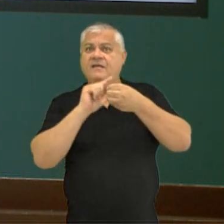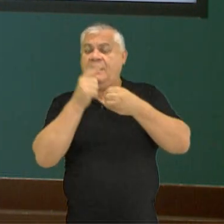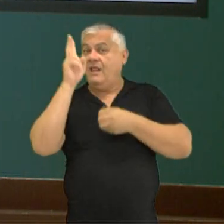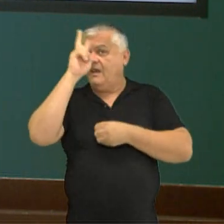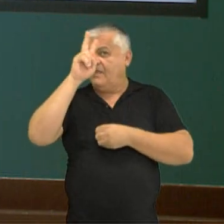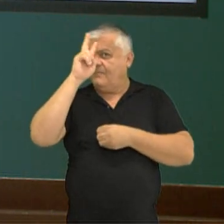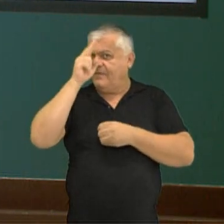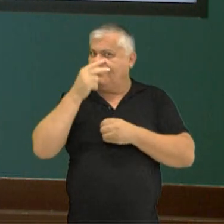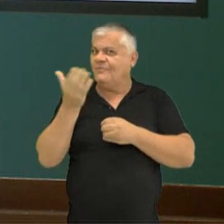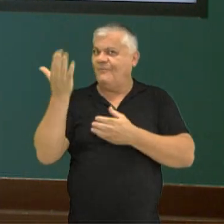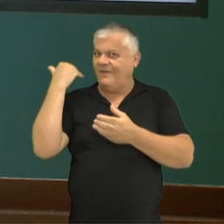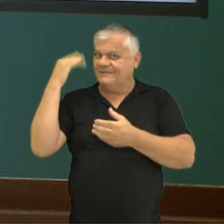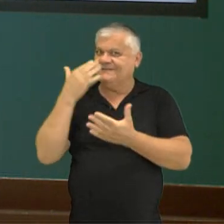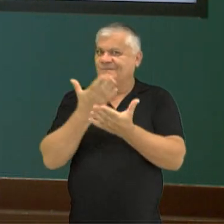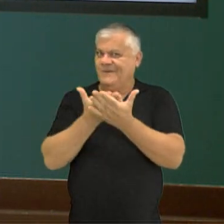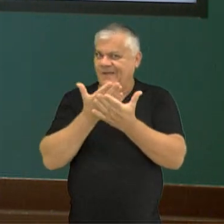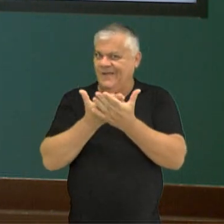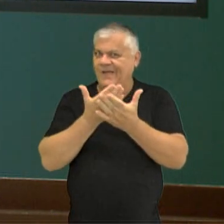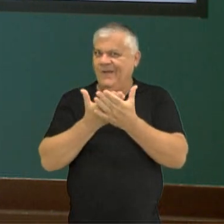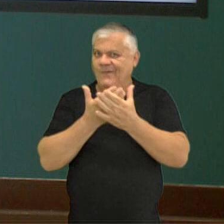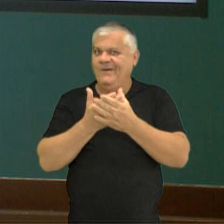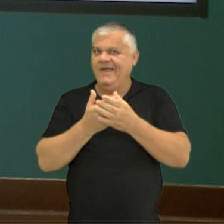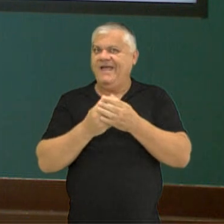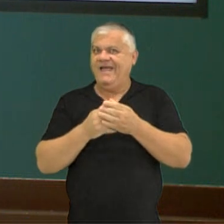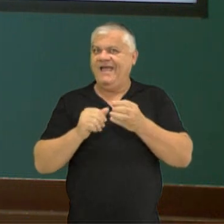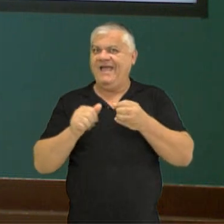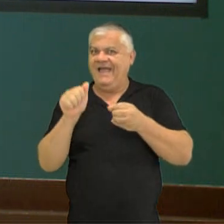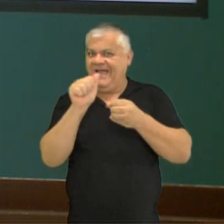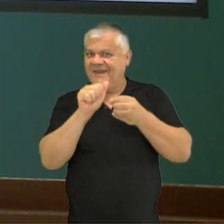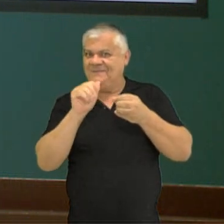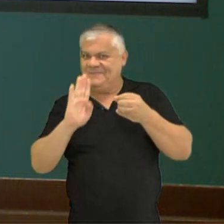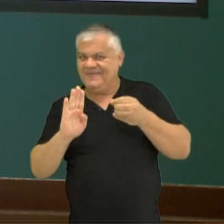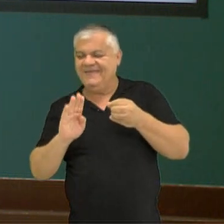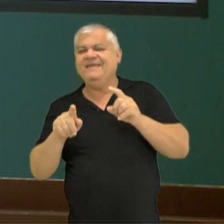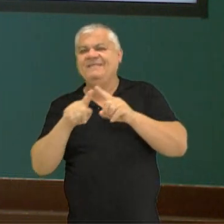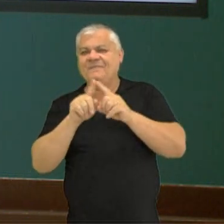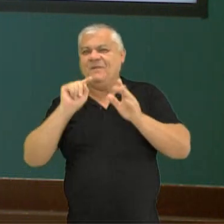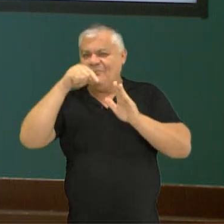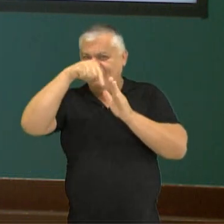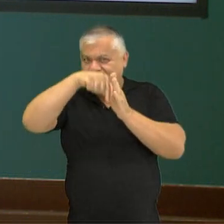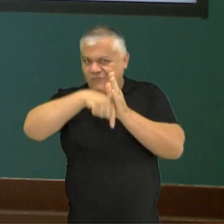relembrando conceitos anteriores de área de cilindro, mas demos um pouquinho de